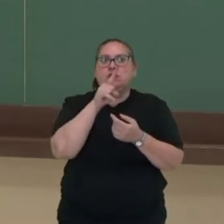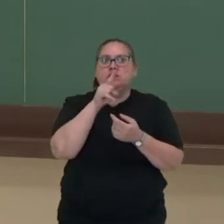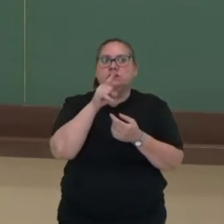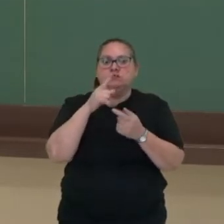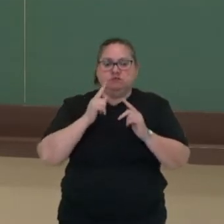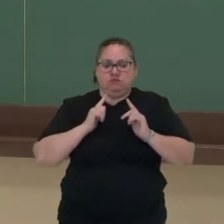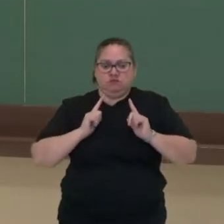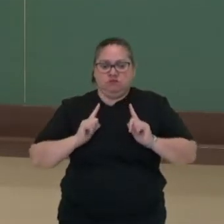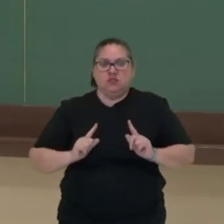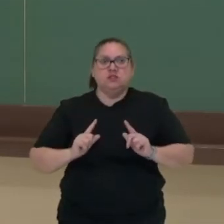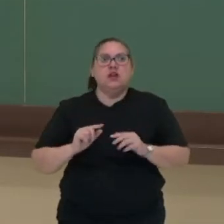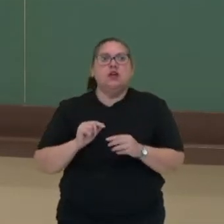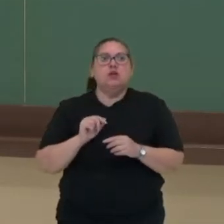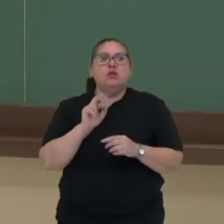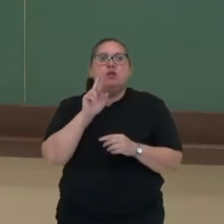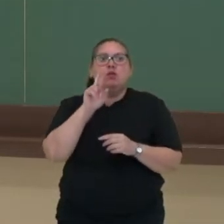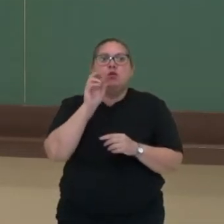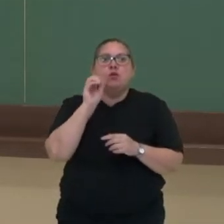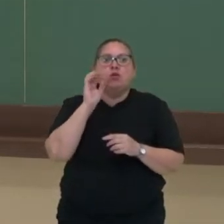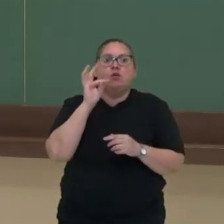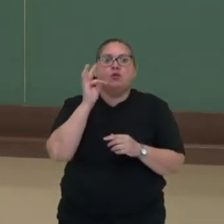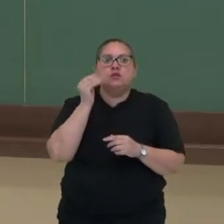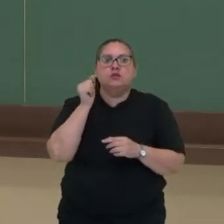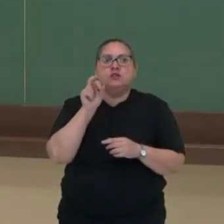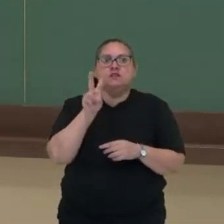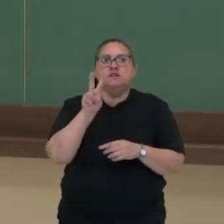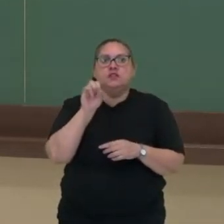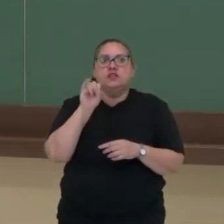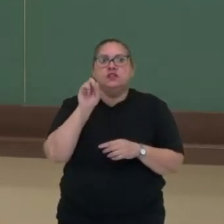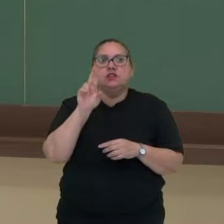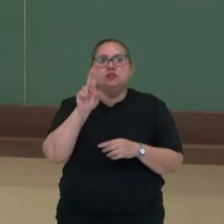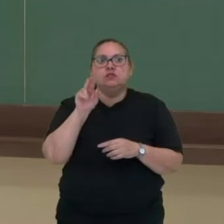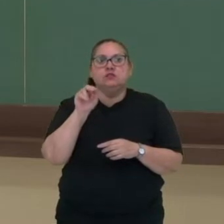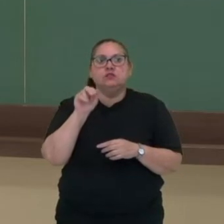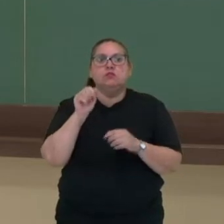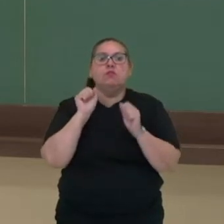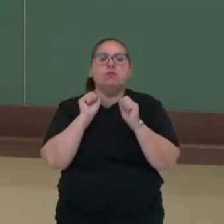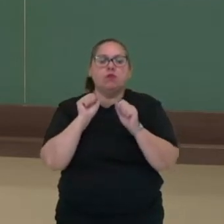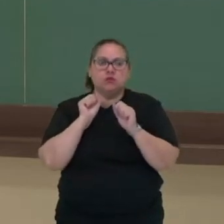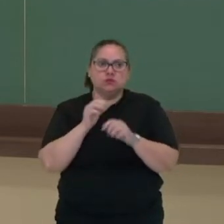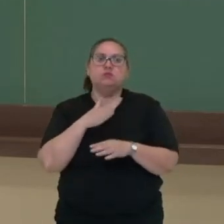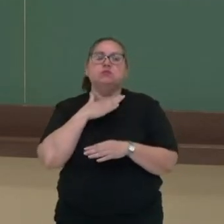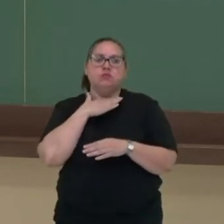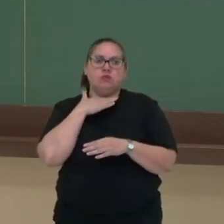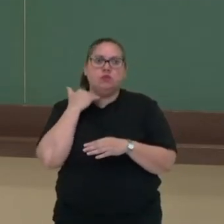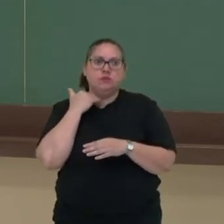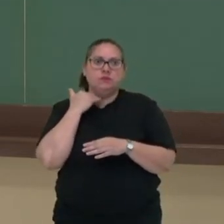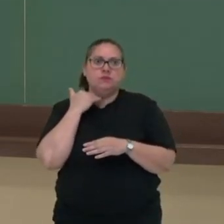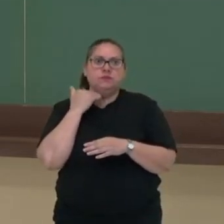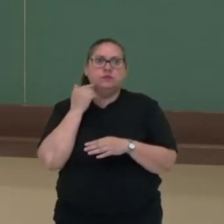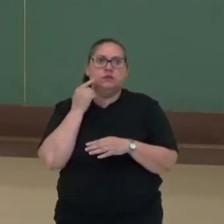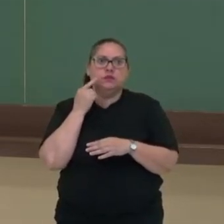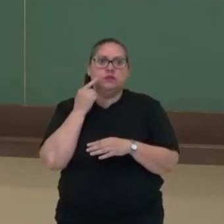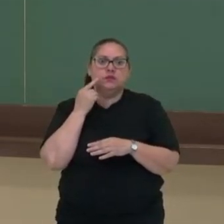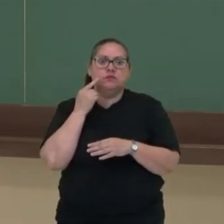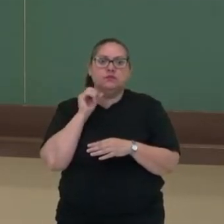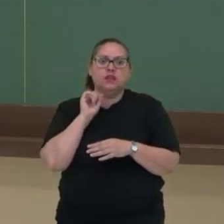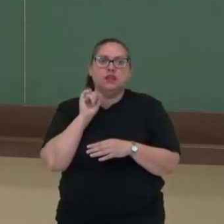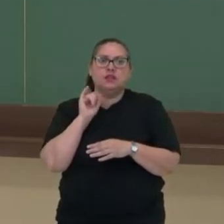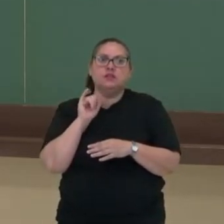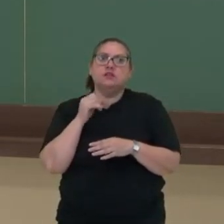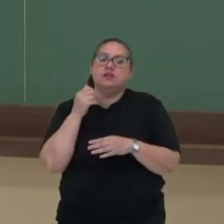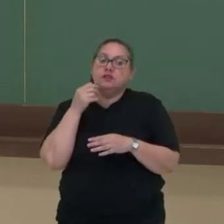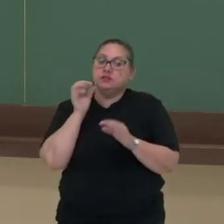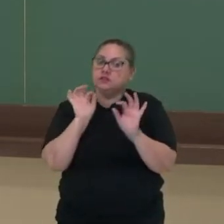higiene. Rotavírus pode levar um indivíduo à morte. E a prevenção é simples,